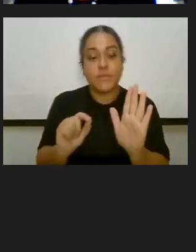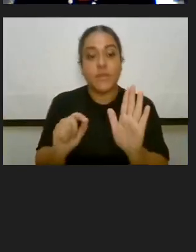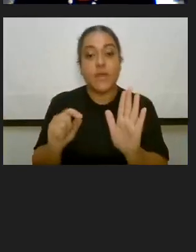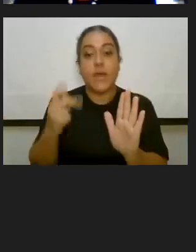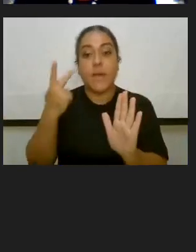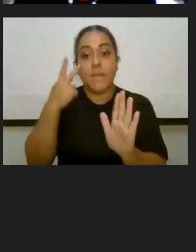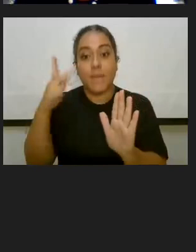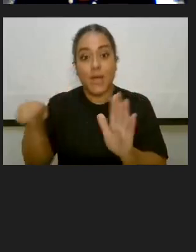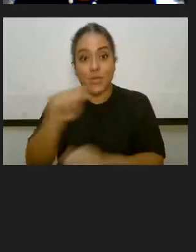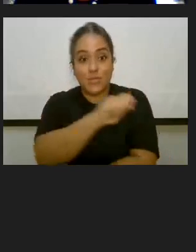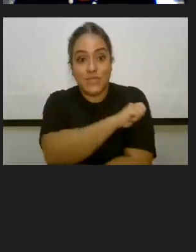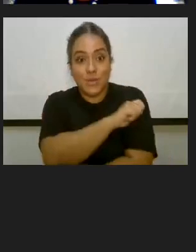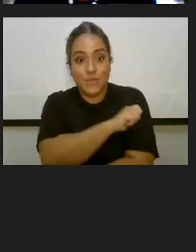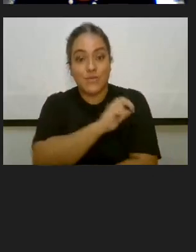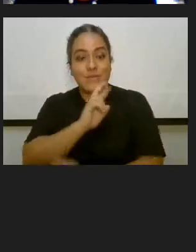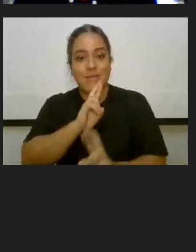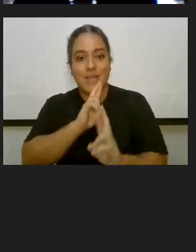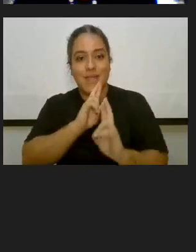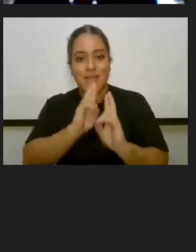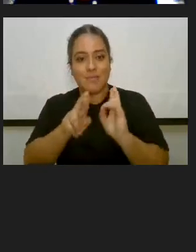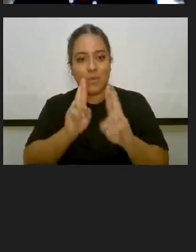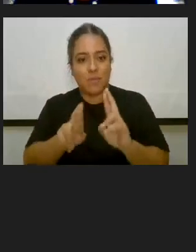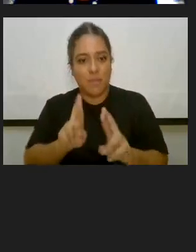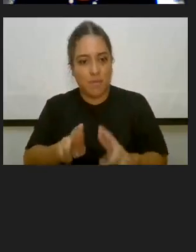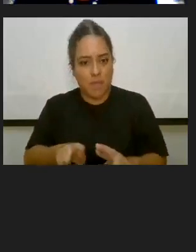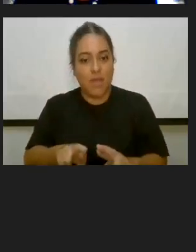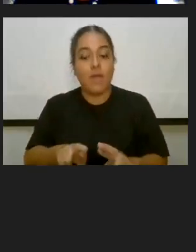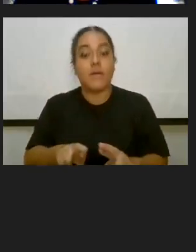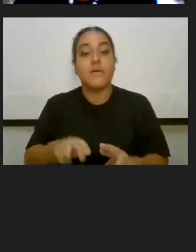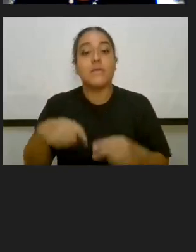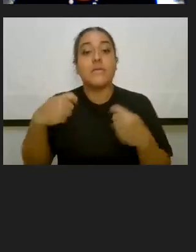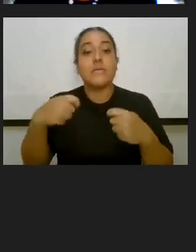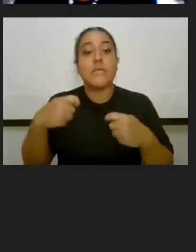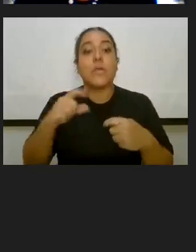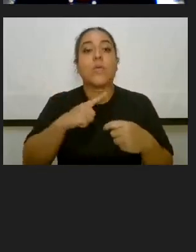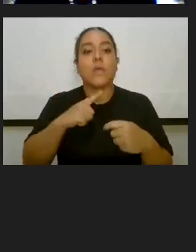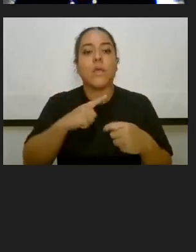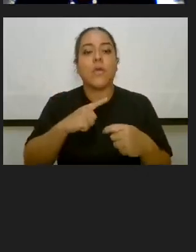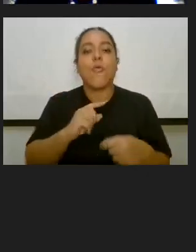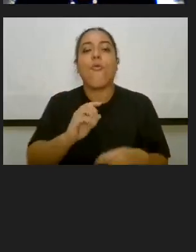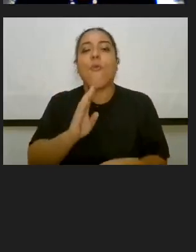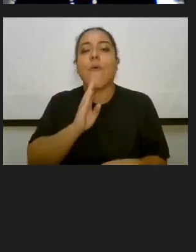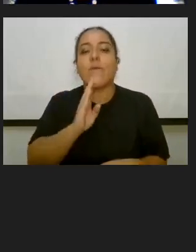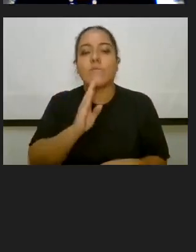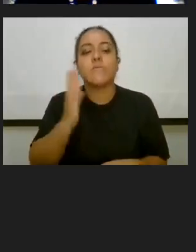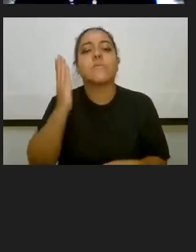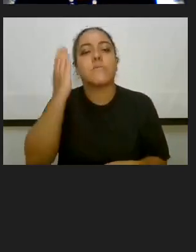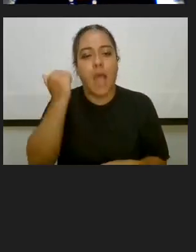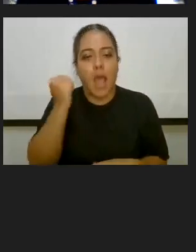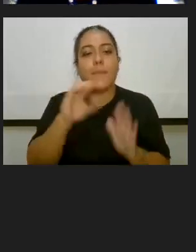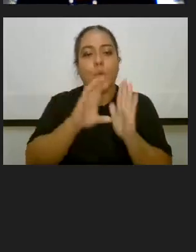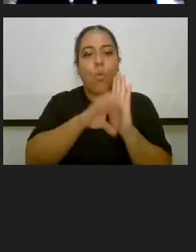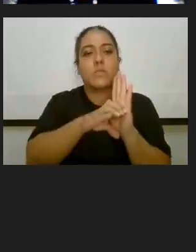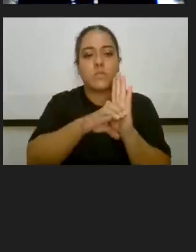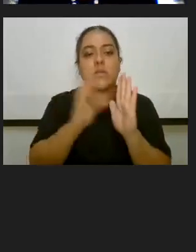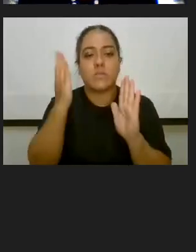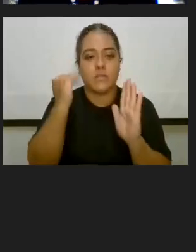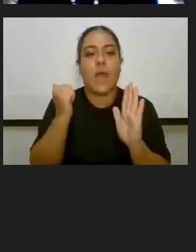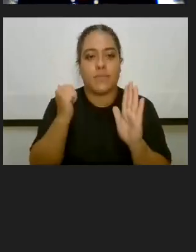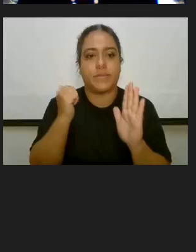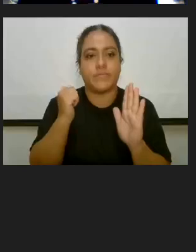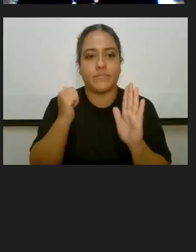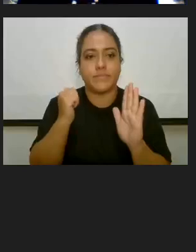responderem sobre essas questões, eles têm o domínio, eles sabem do que está sendo falado. Certo?